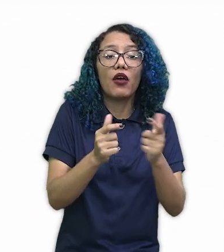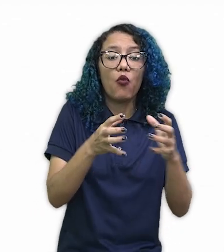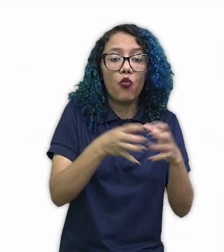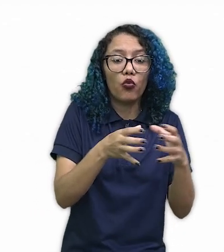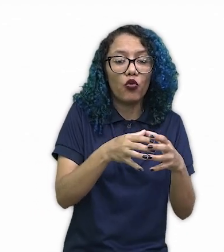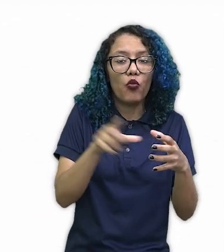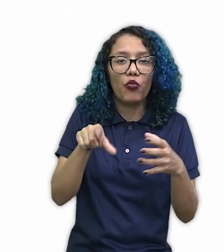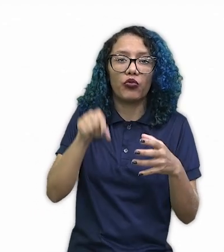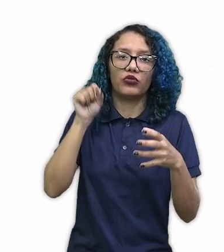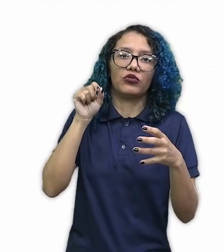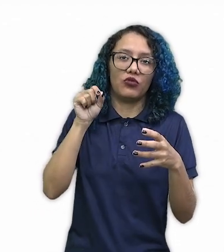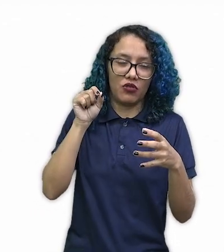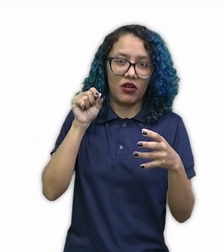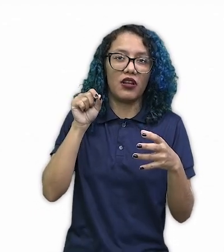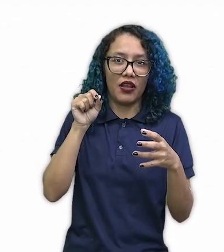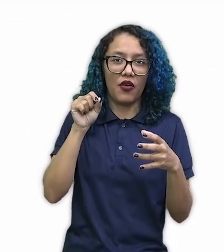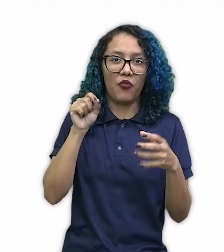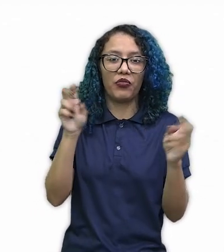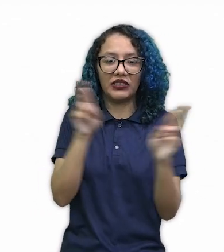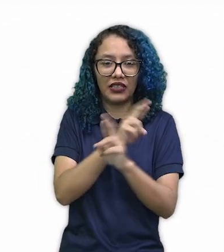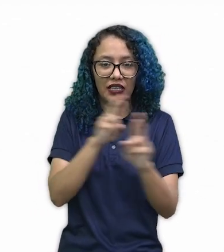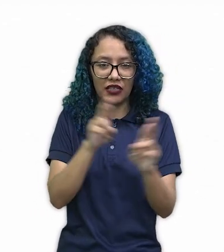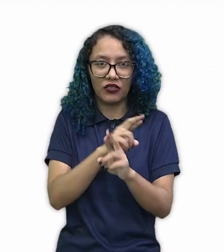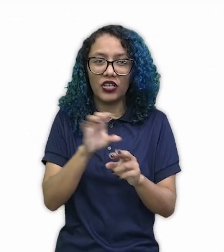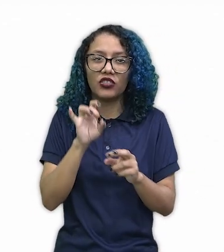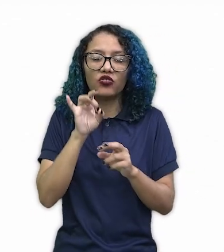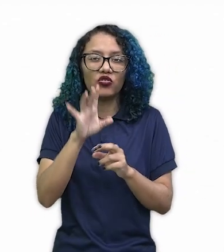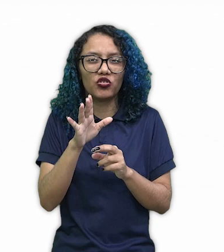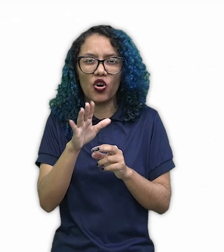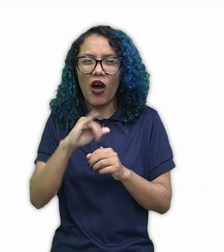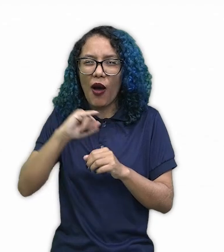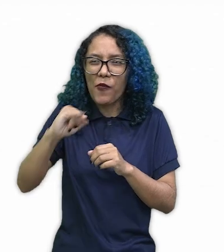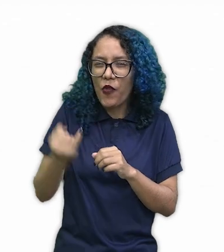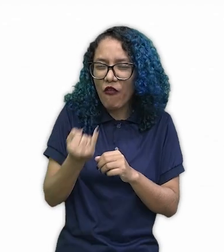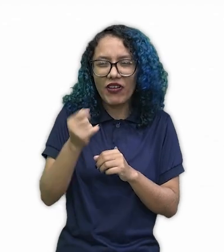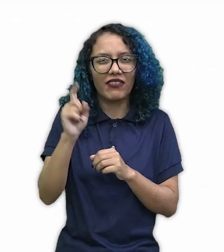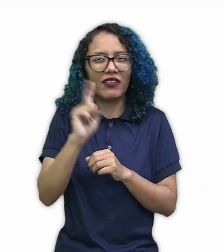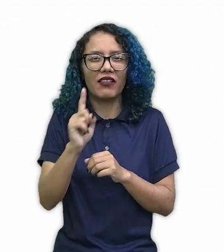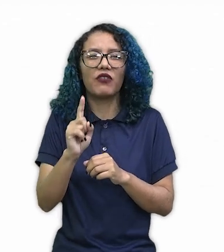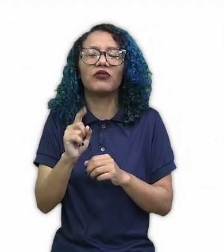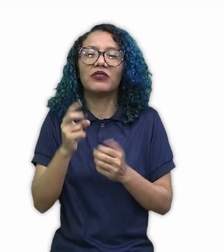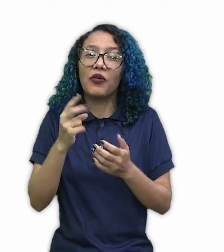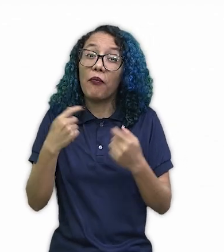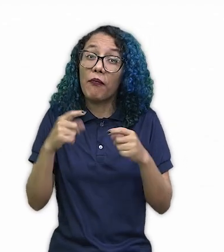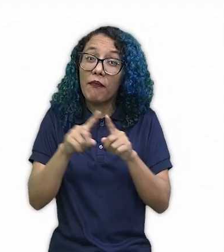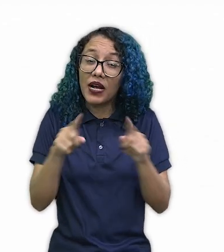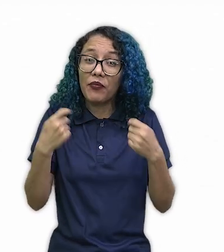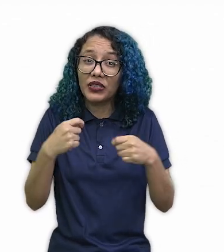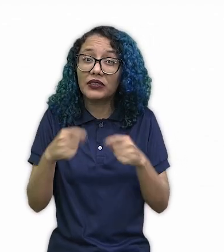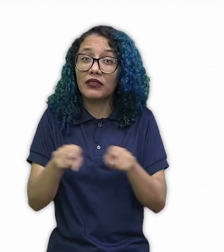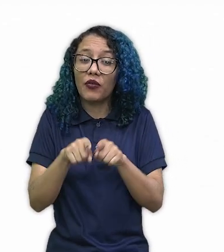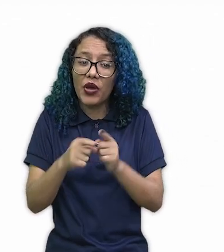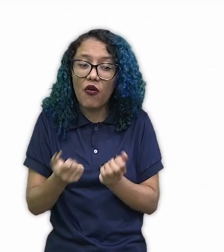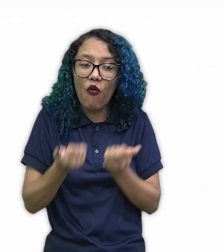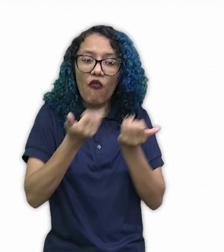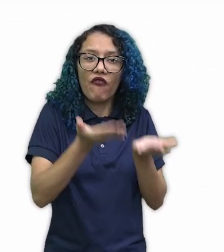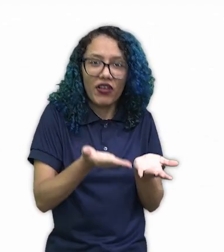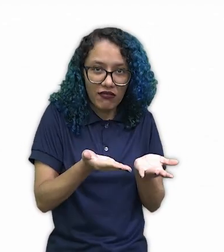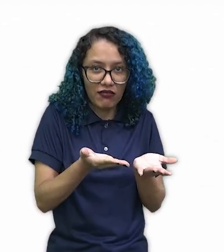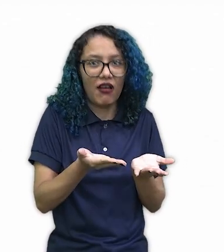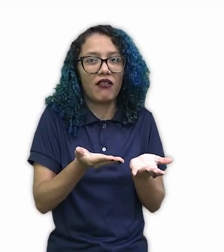É um ir e vir. Não é só ir, não. É ir e vir. Tá